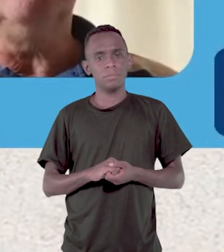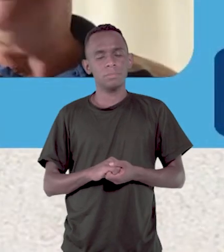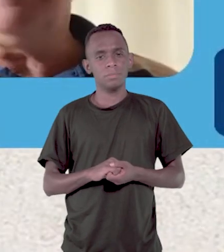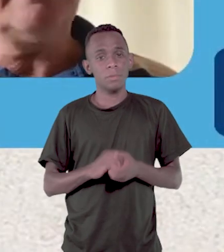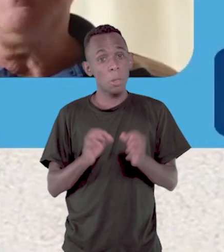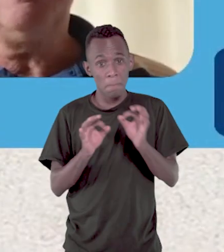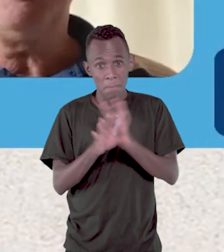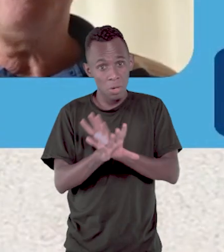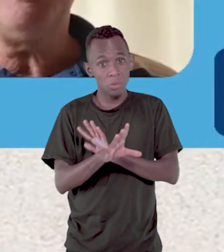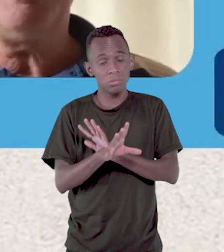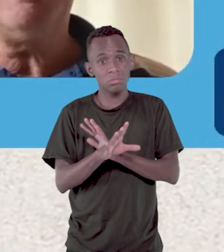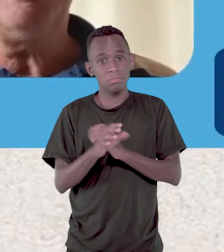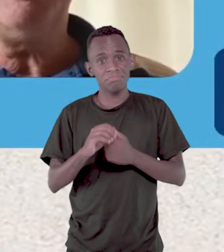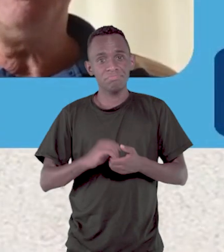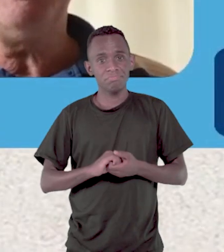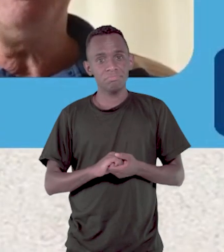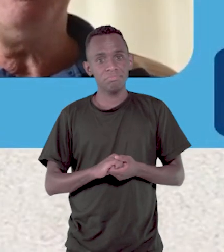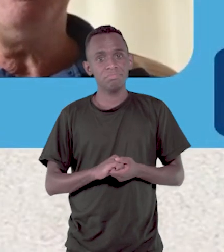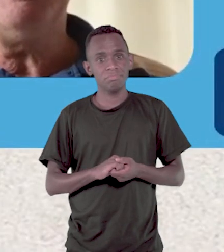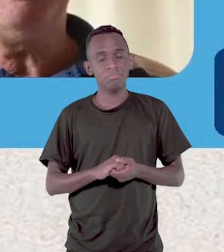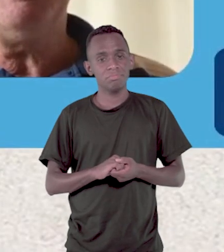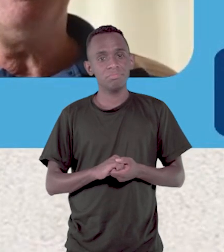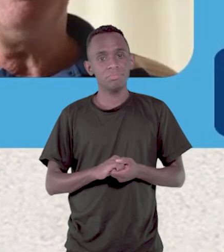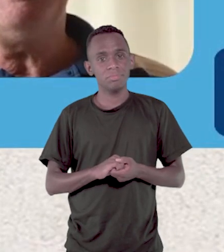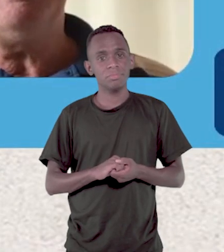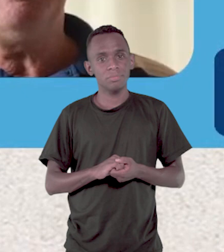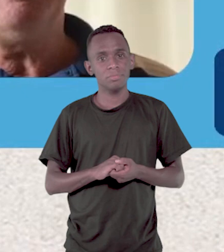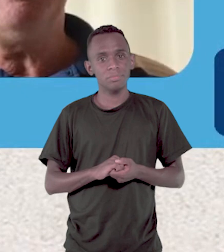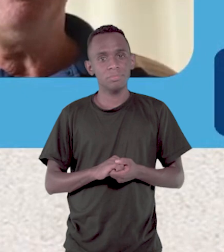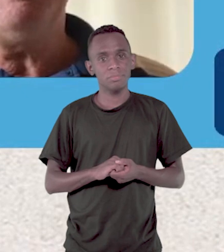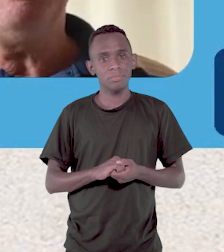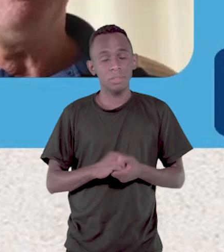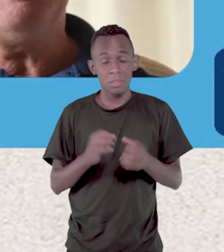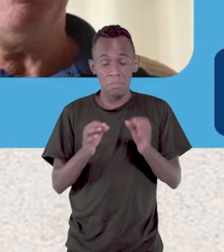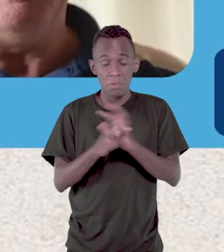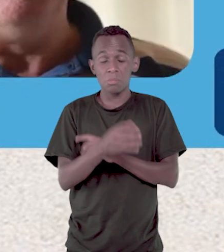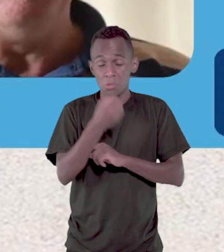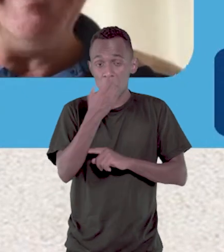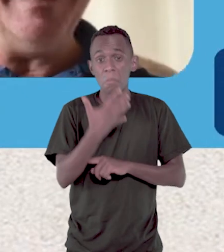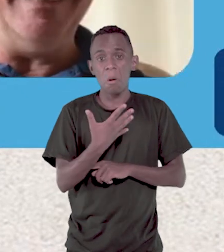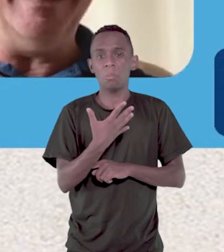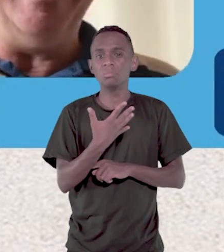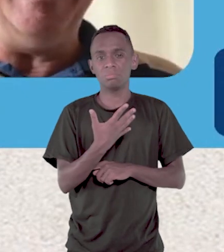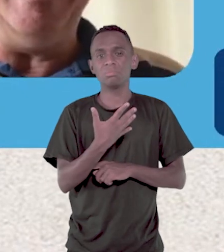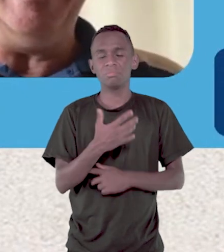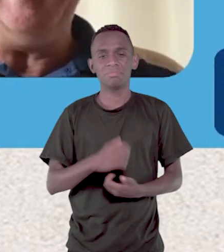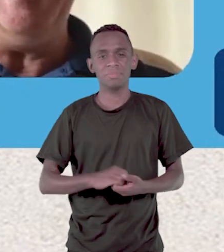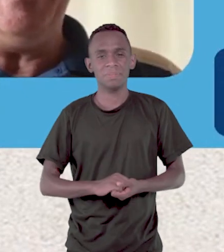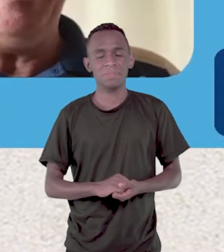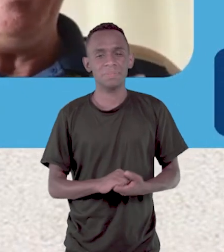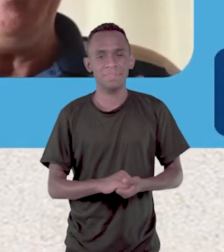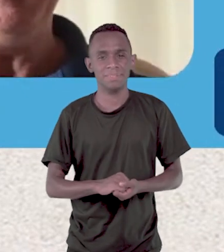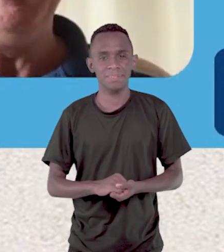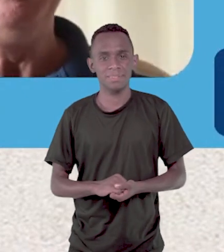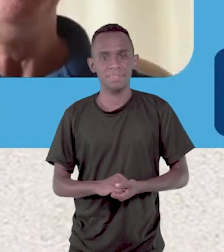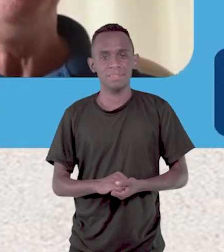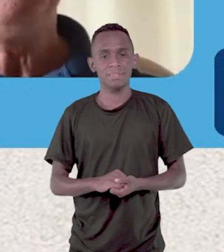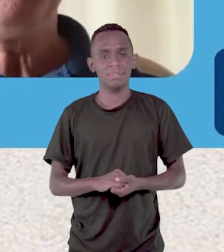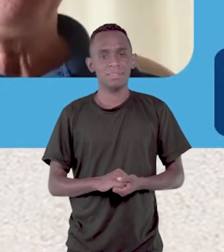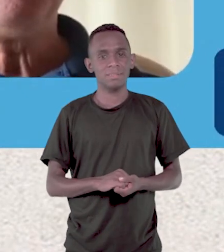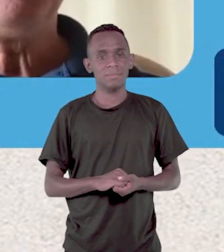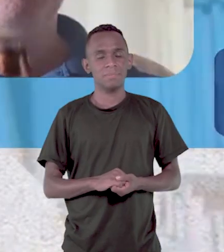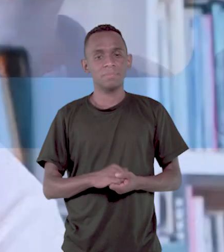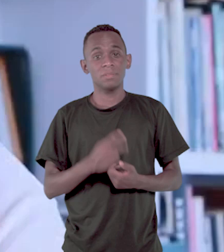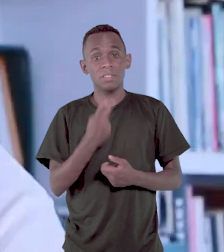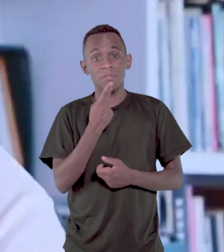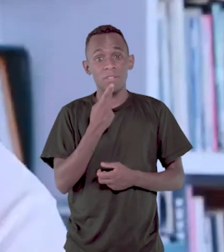Tá bom, então as pessoas já tá dito pelo não dito, tá bom? Vamos